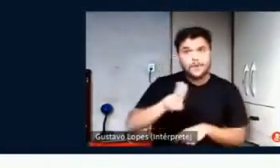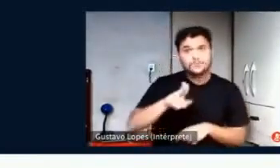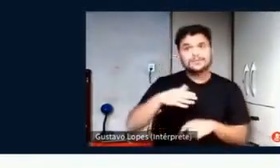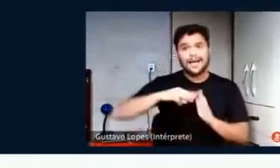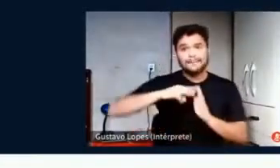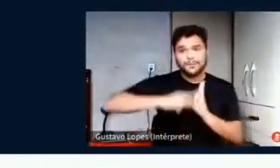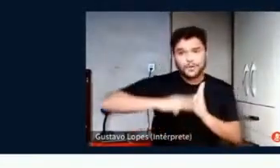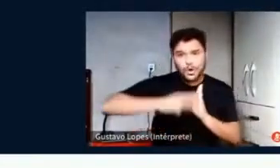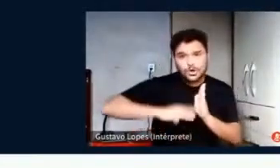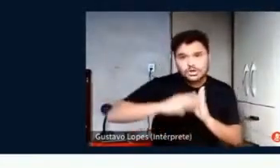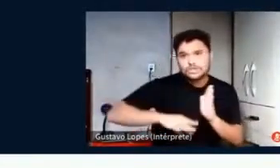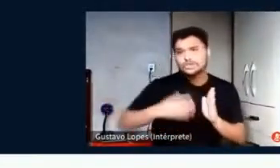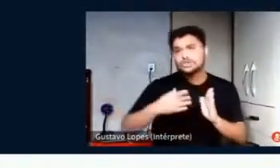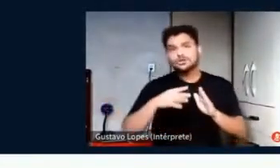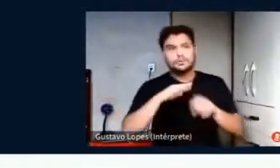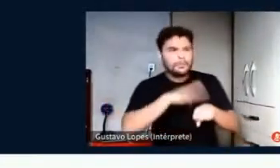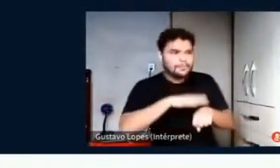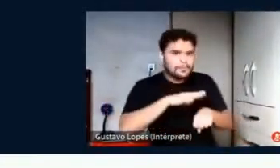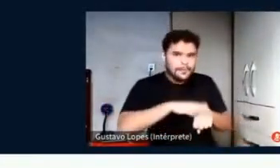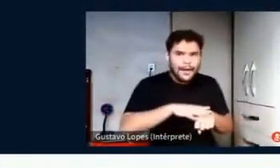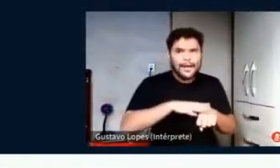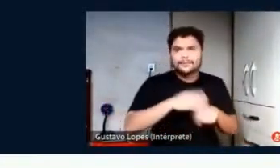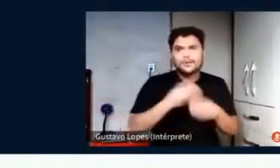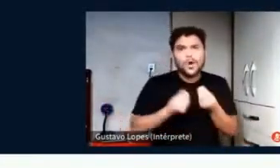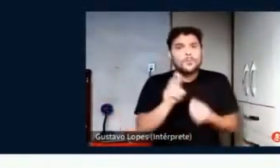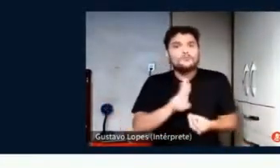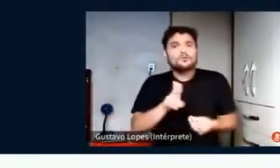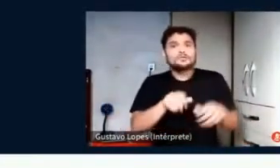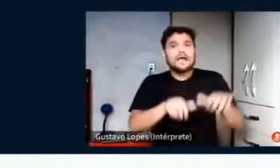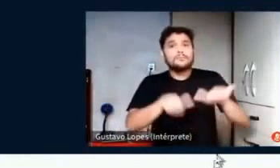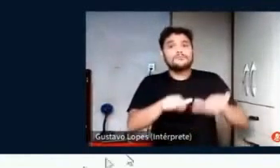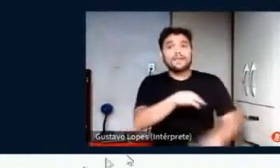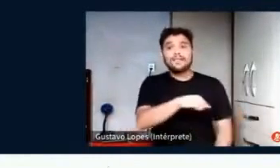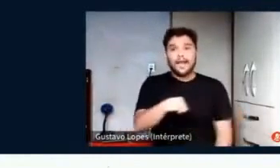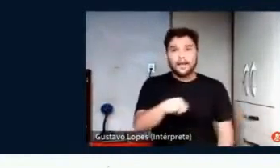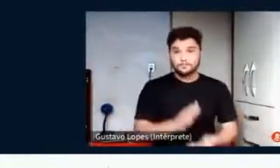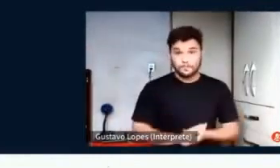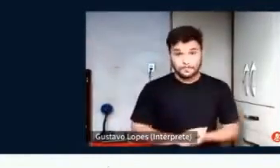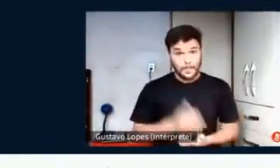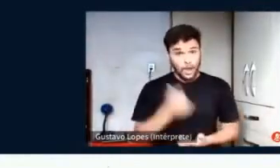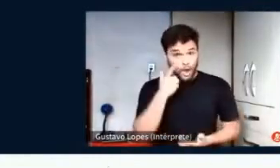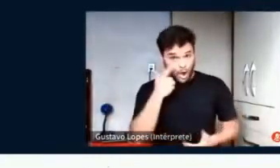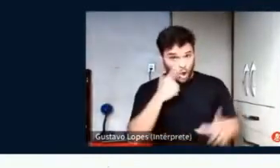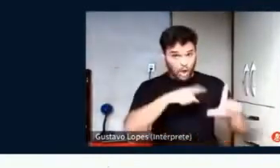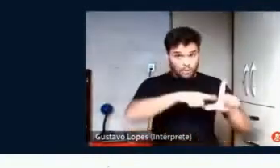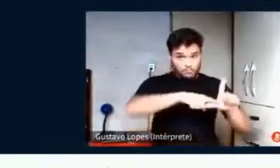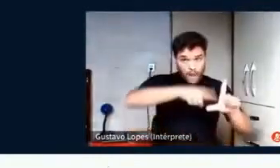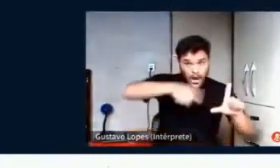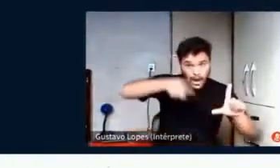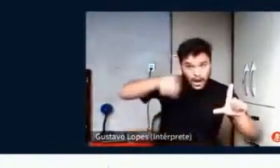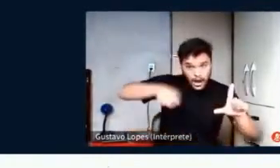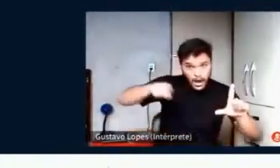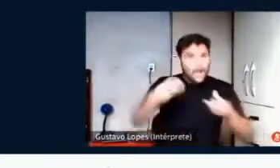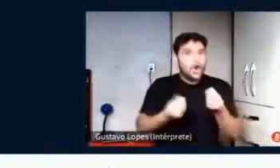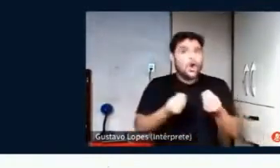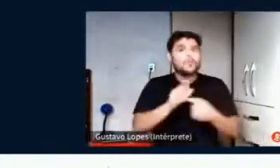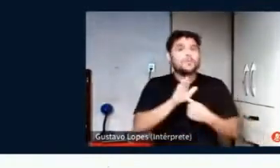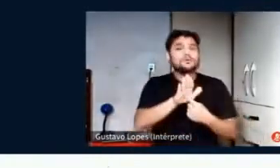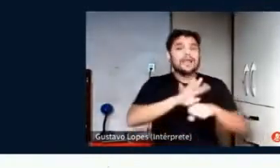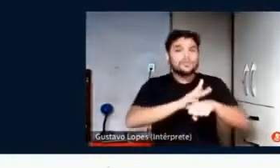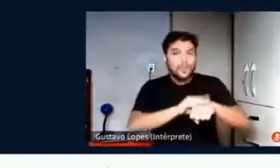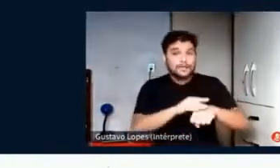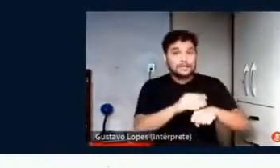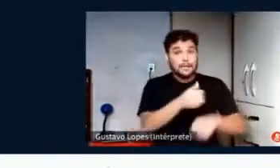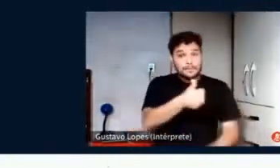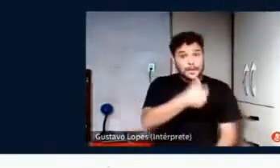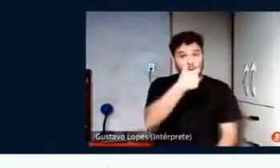metodologias, modelos matemáticos e tudo mais? Essa aqui é a história natural de uma doença. Eu começo com um caso, vou ter um grande